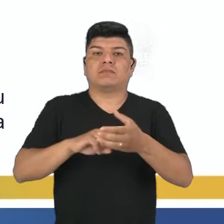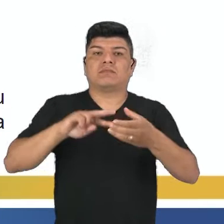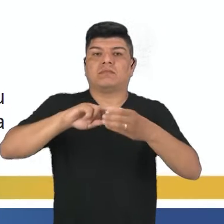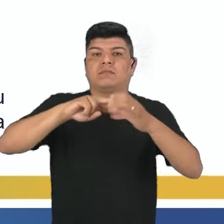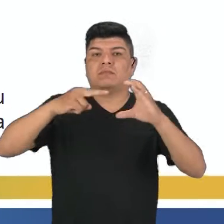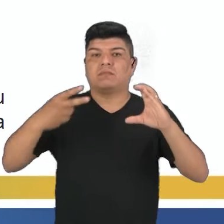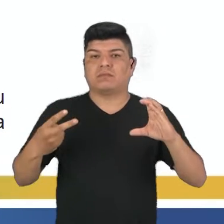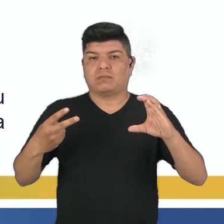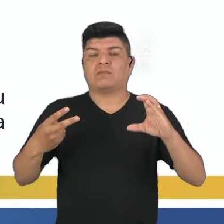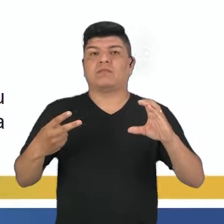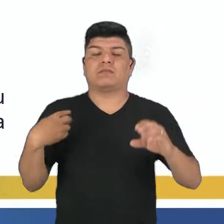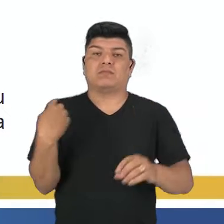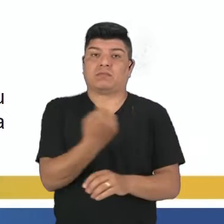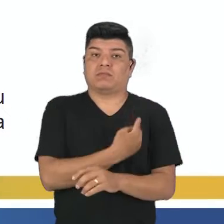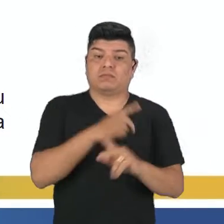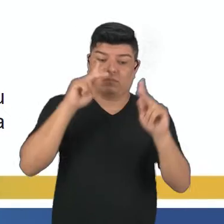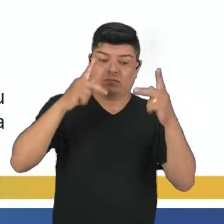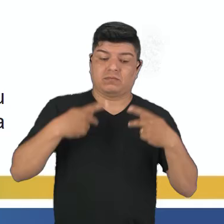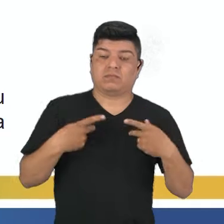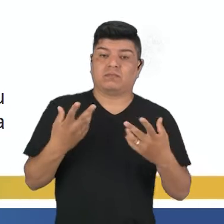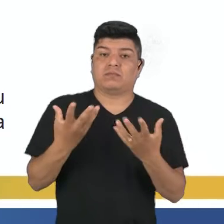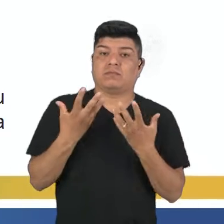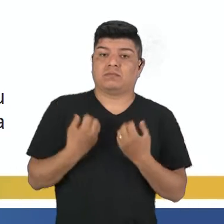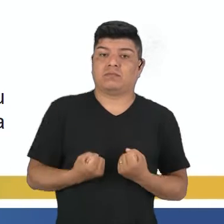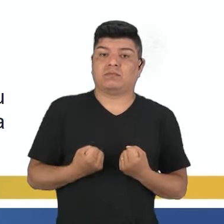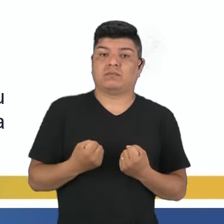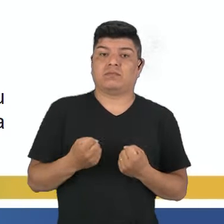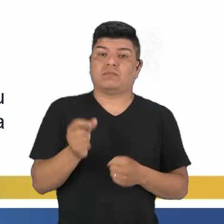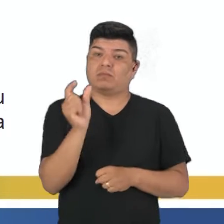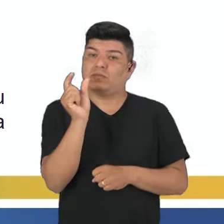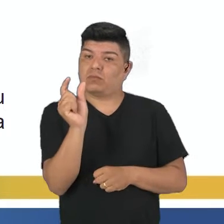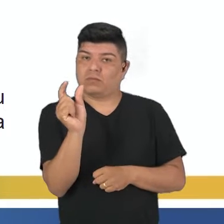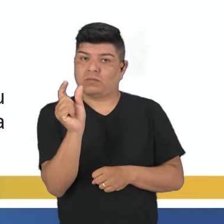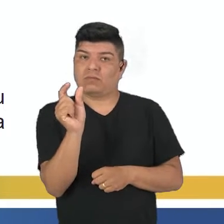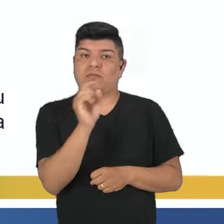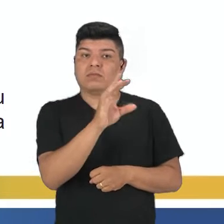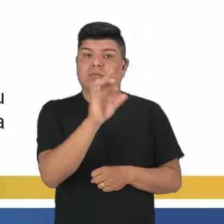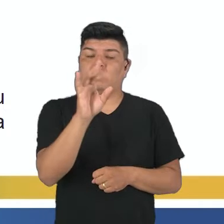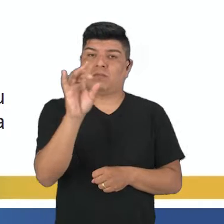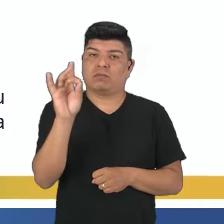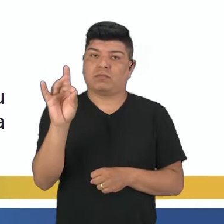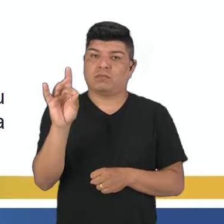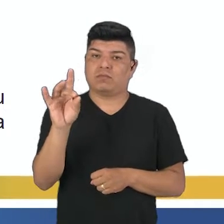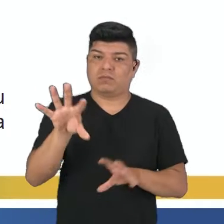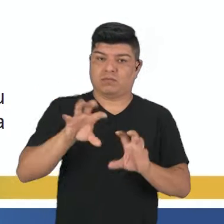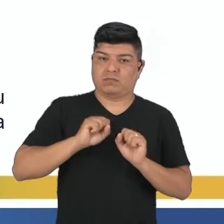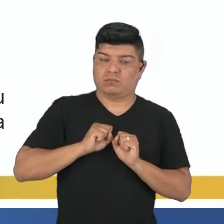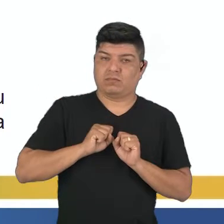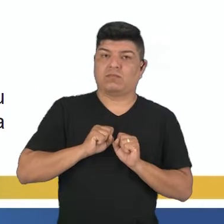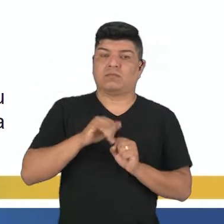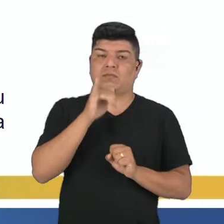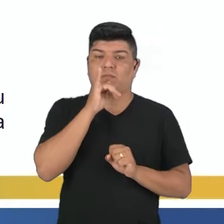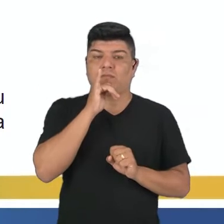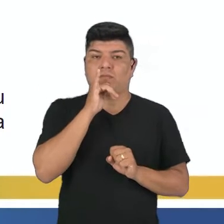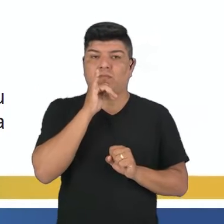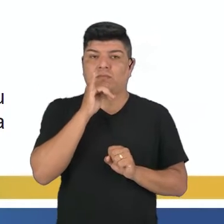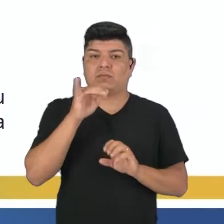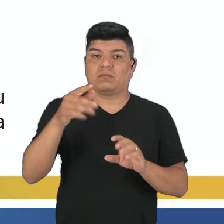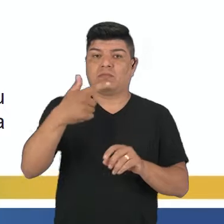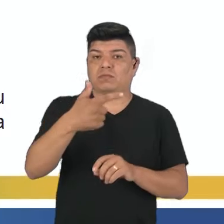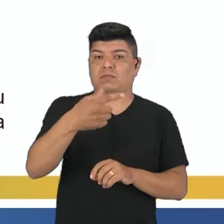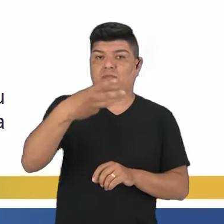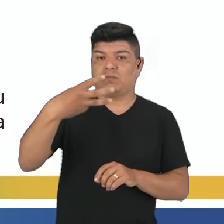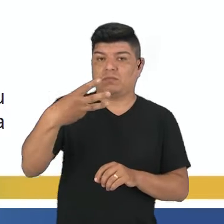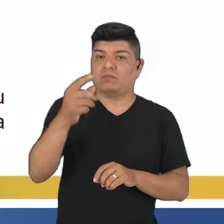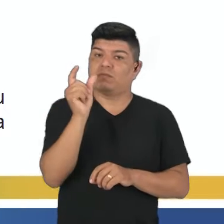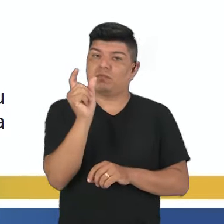cromossomo? Nós, seres humanos, recebemos um pedaço, né, de cada genitor. No caso, nós recebemos